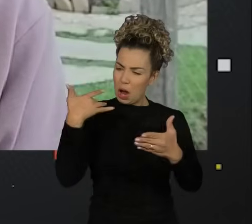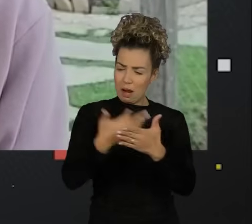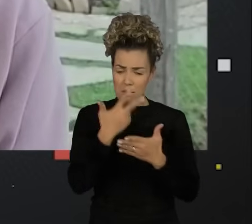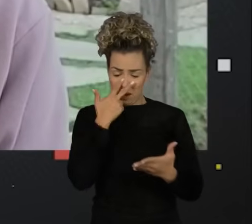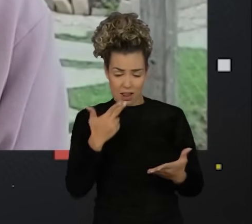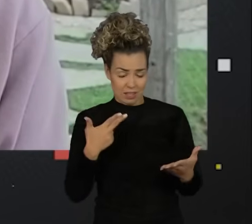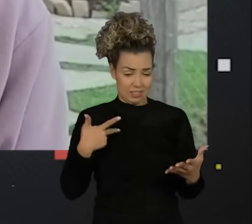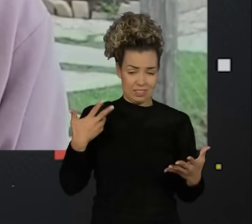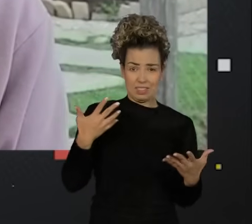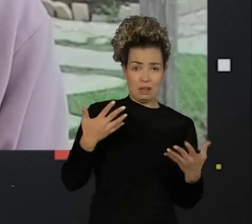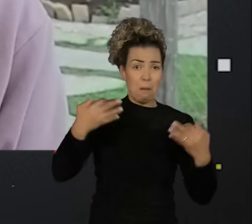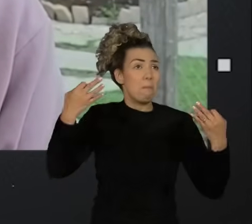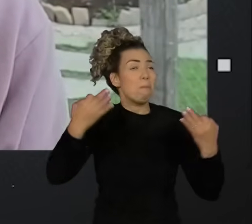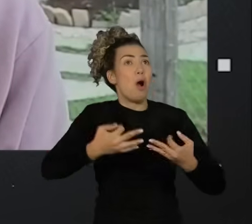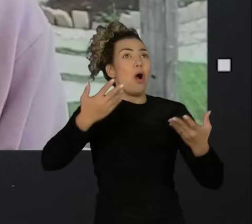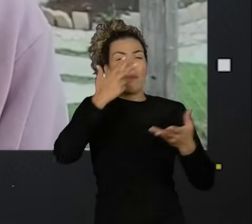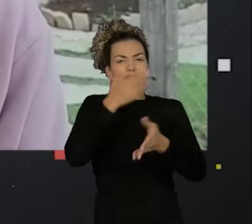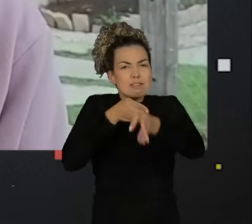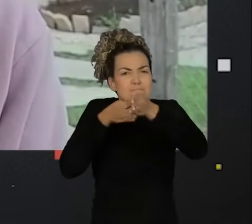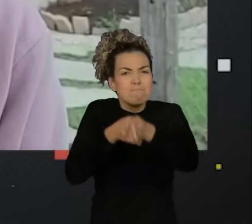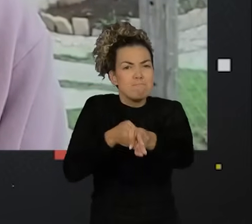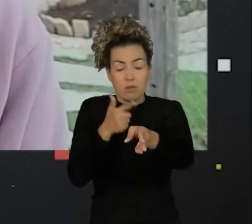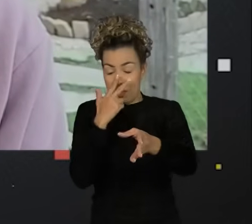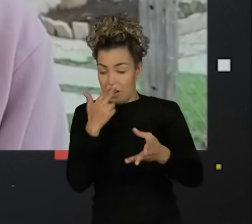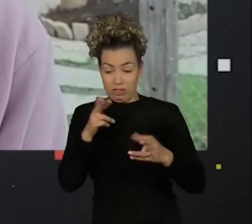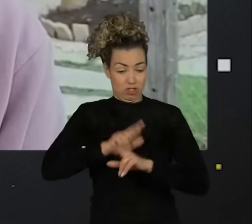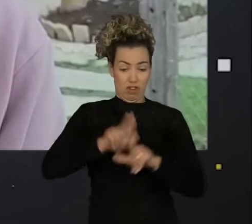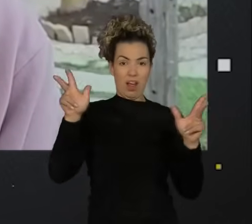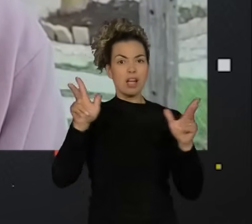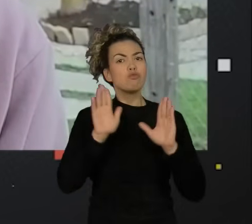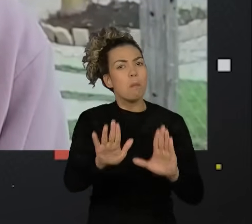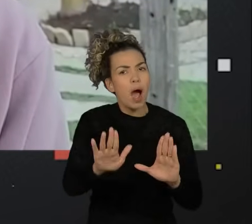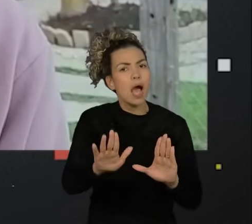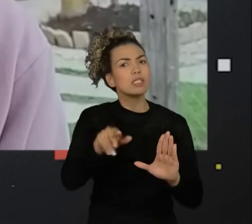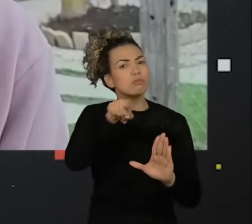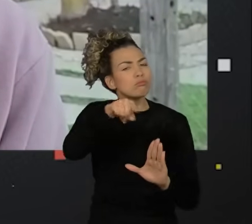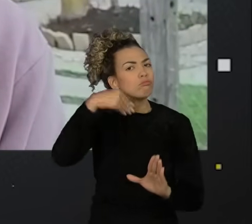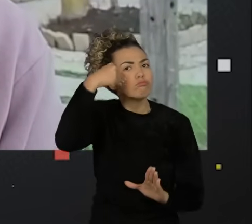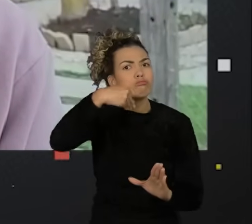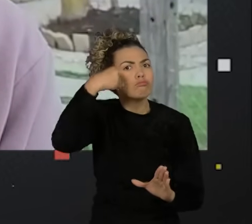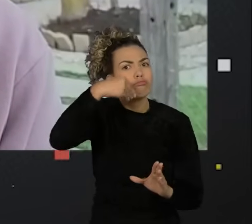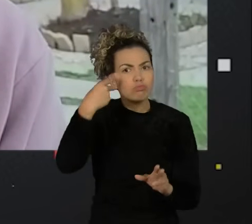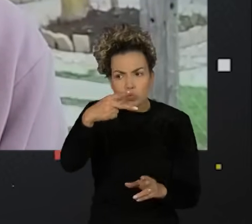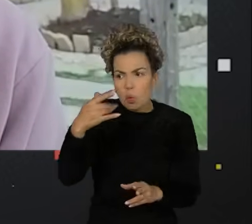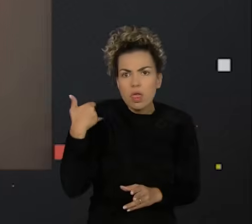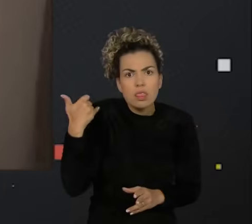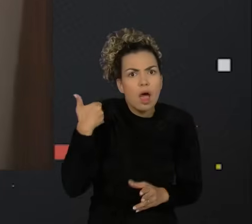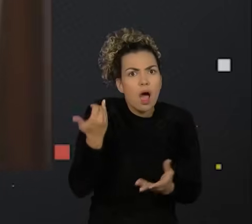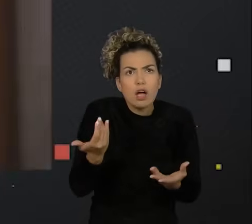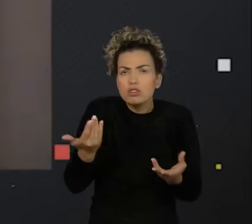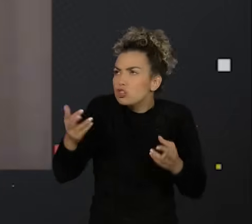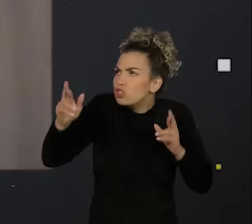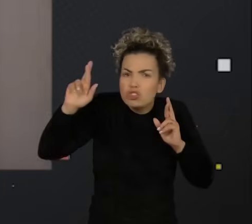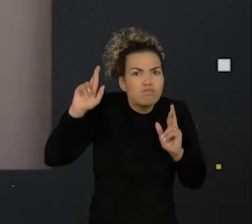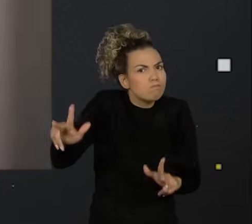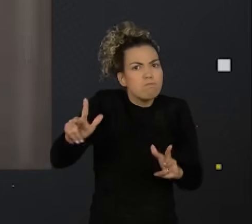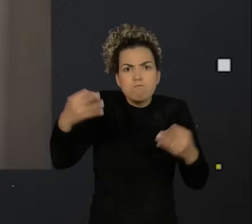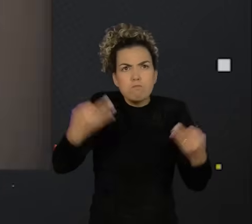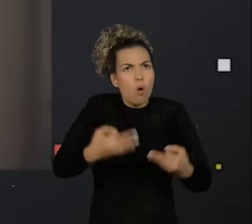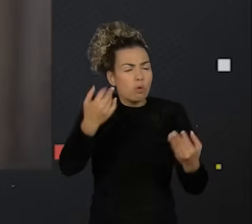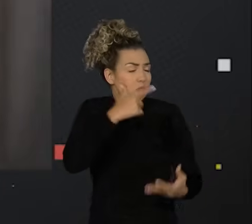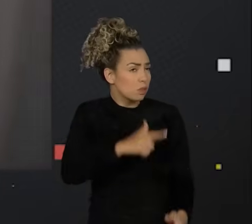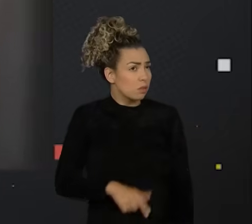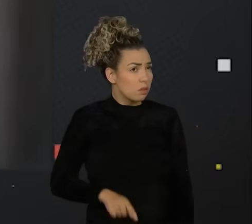tempo com uma solidez que poucas atrizes que eu conheço na sua faixa etária têm. O Armando era mais velho do que